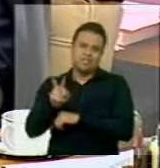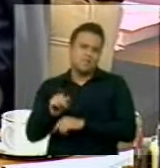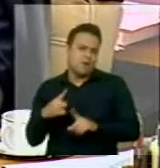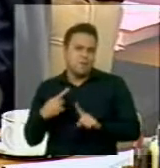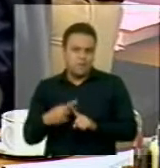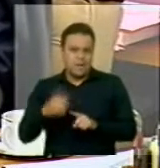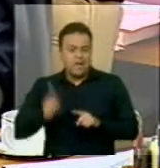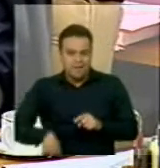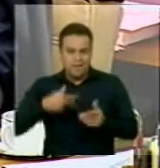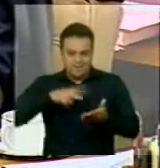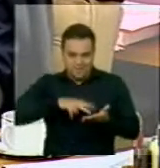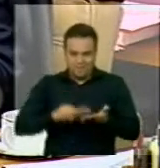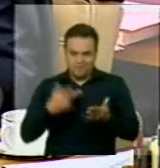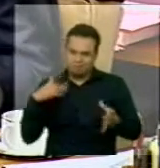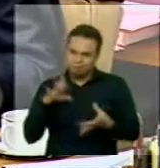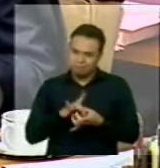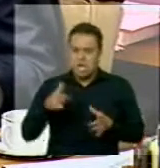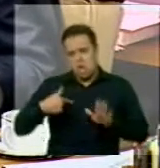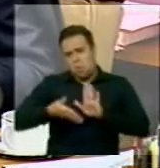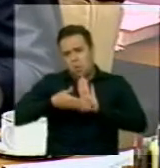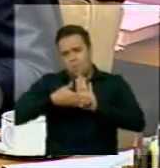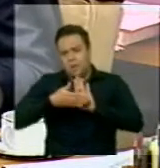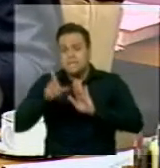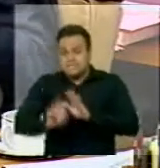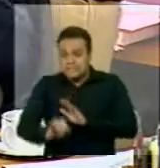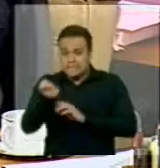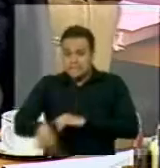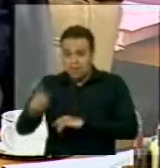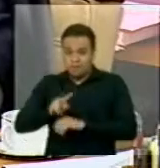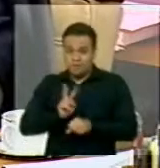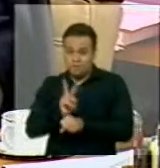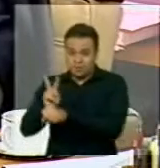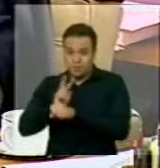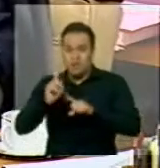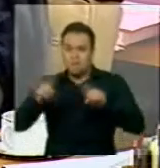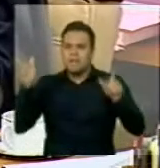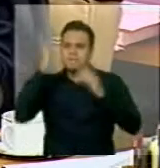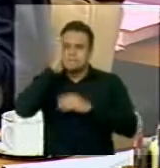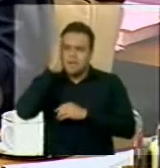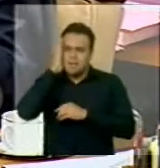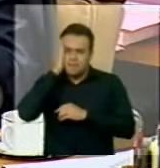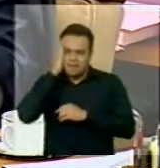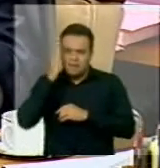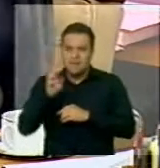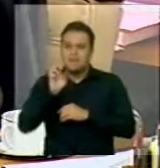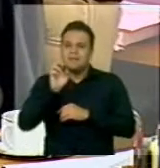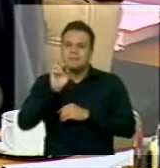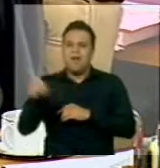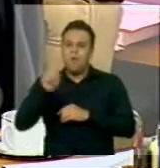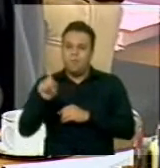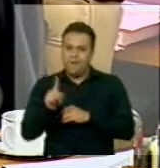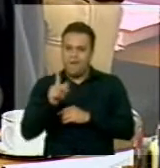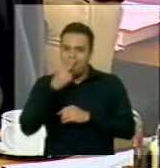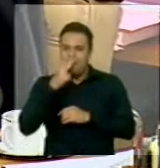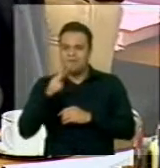essa interpretação conforme que eu estou propondo, que essa dispensa da vistoria possa ocorrer, mas não automaticamente, não por